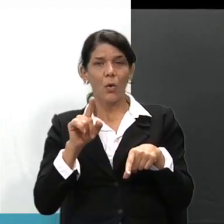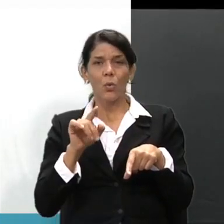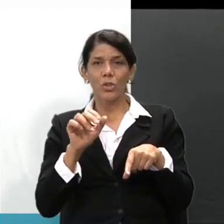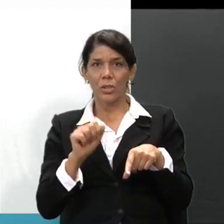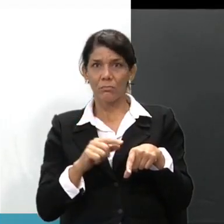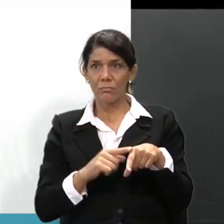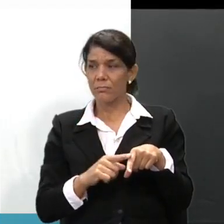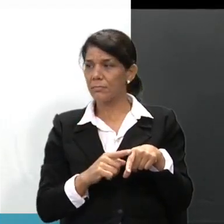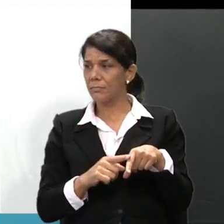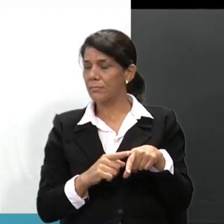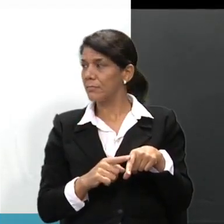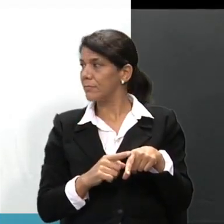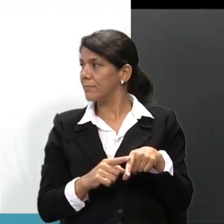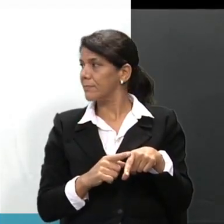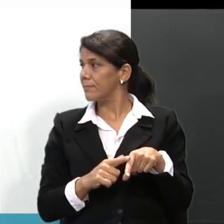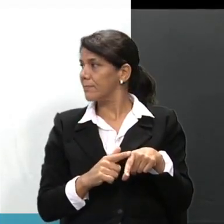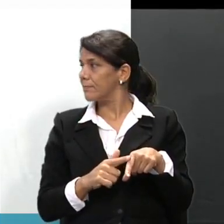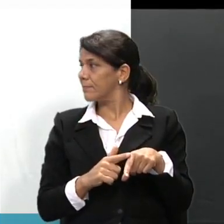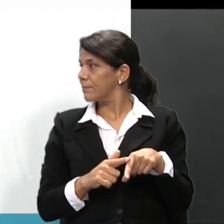mais